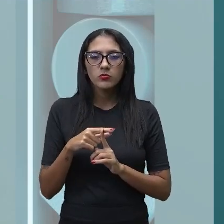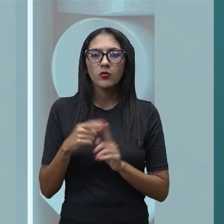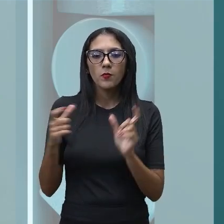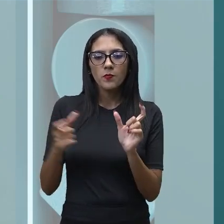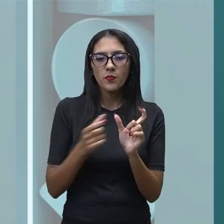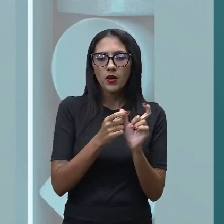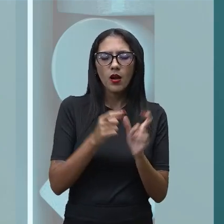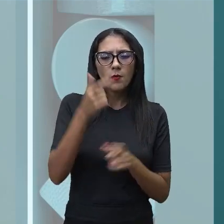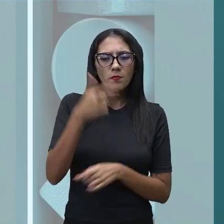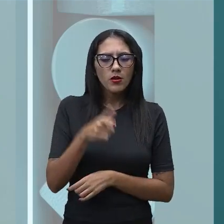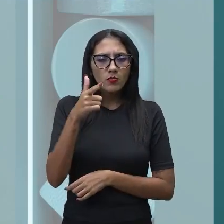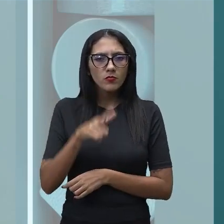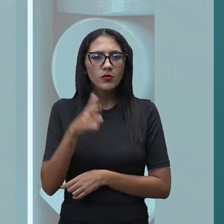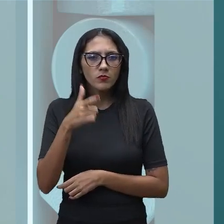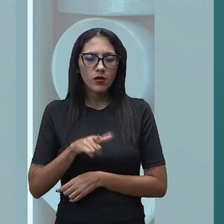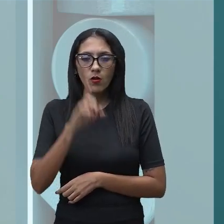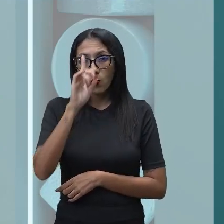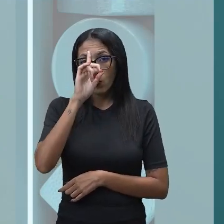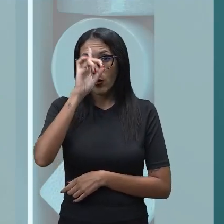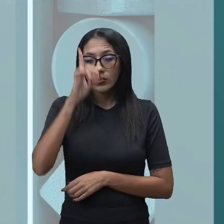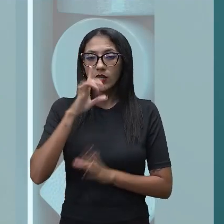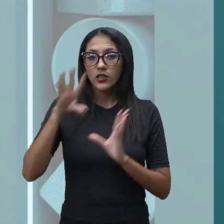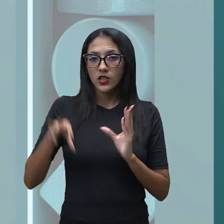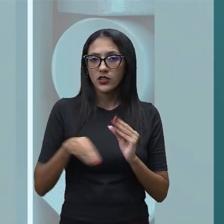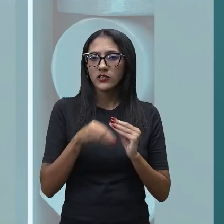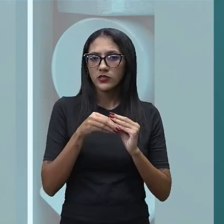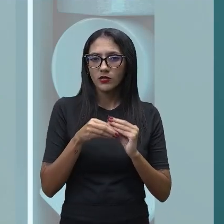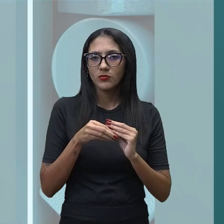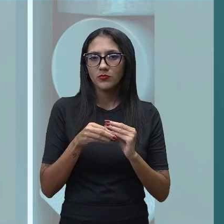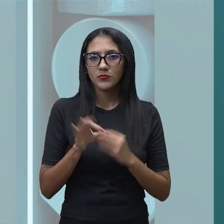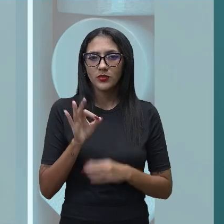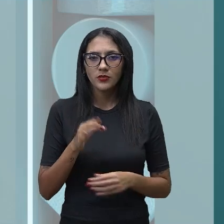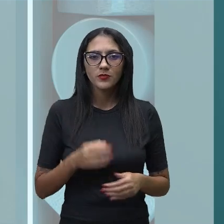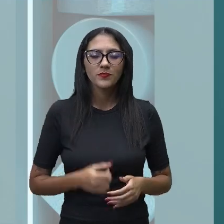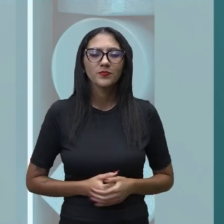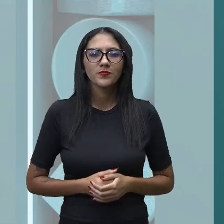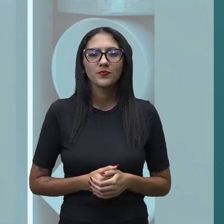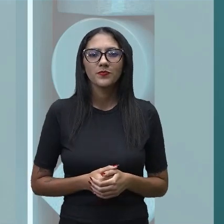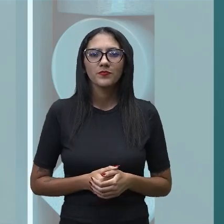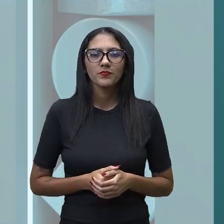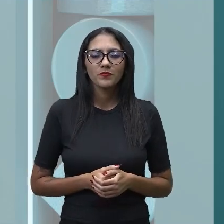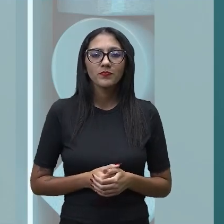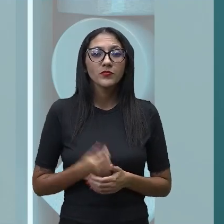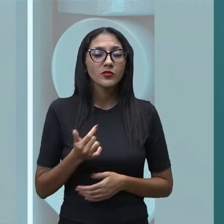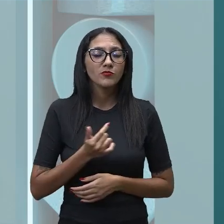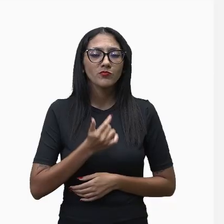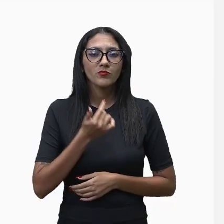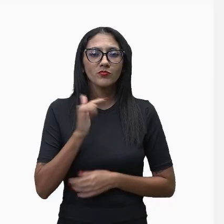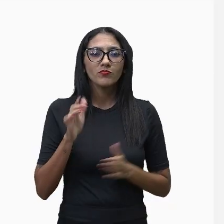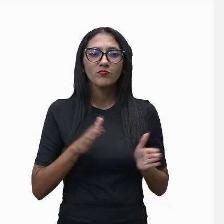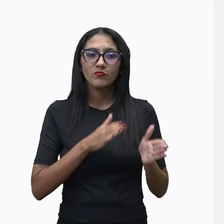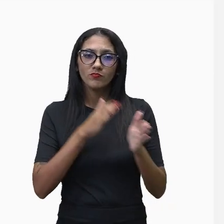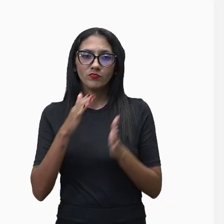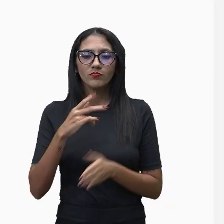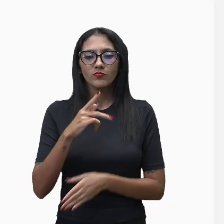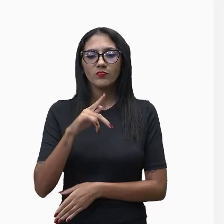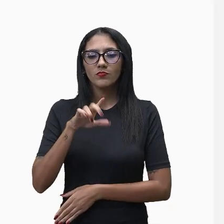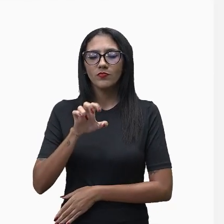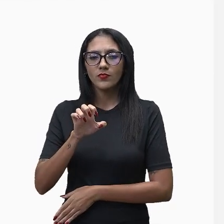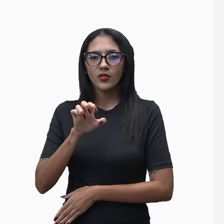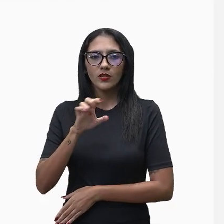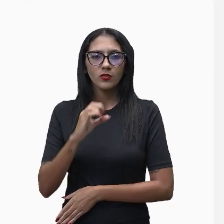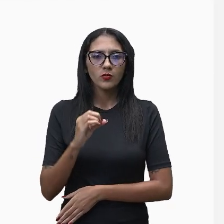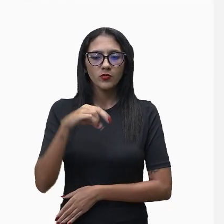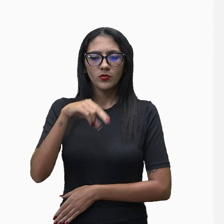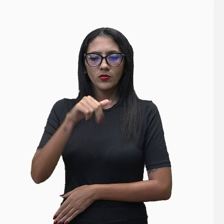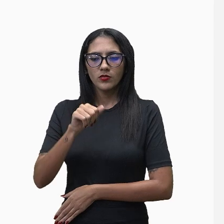aí de conjunções para dentro do texto, ok? Próxima figura de linguagem, pleonasmo. Esse